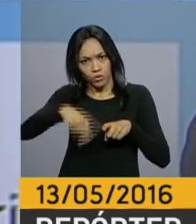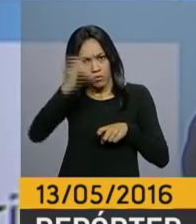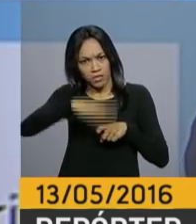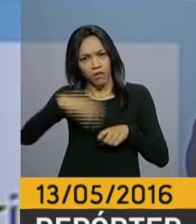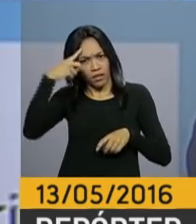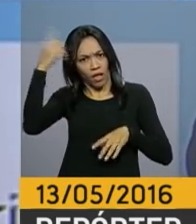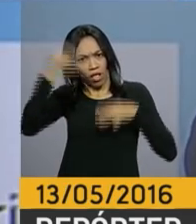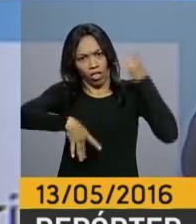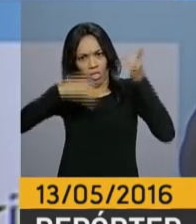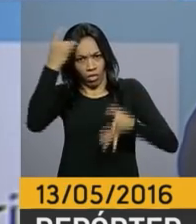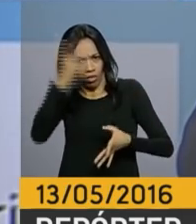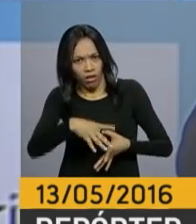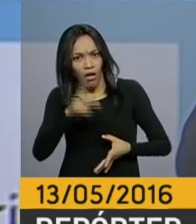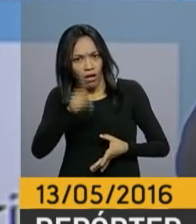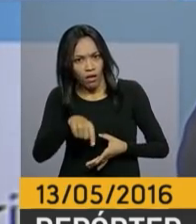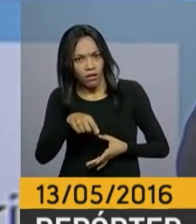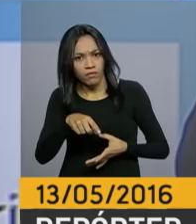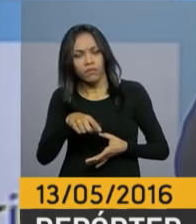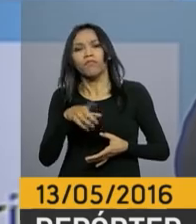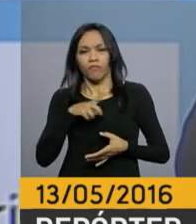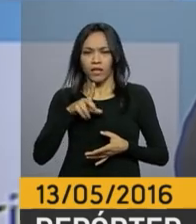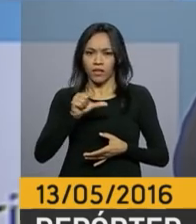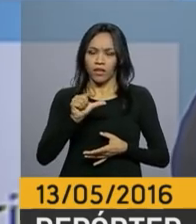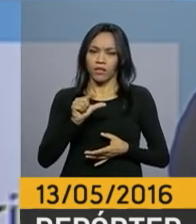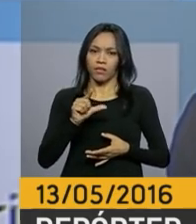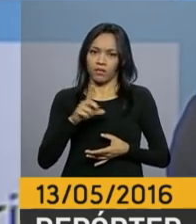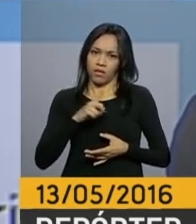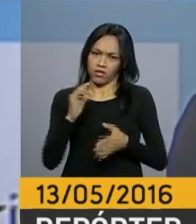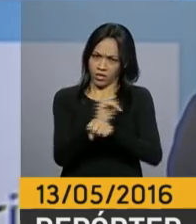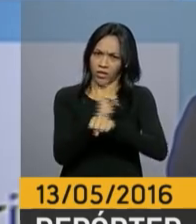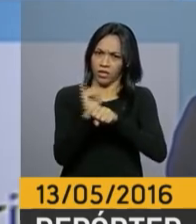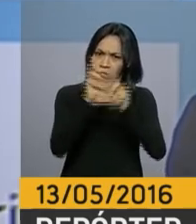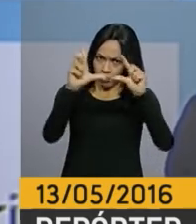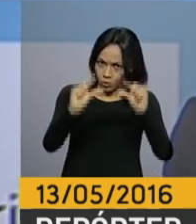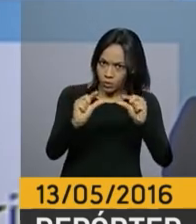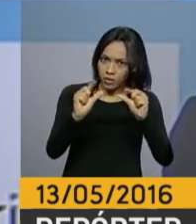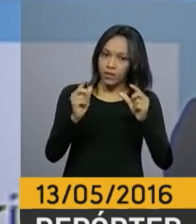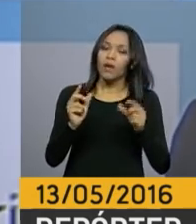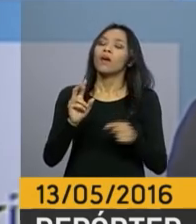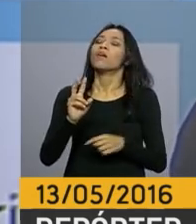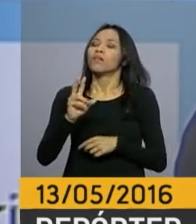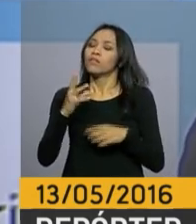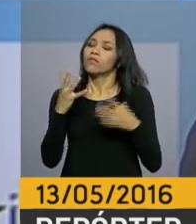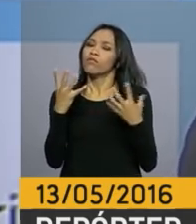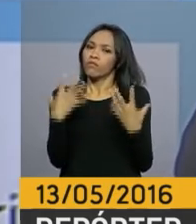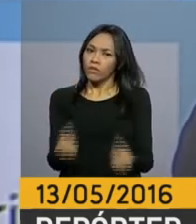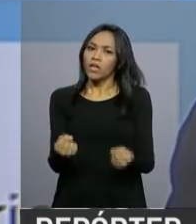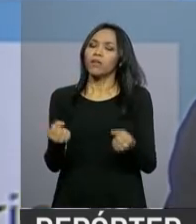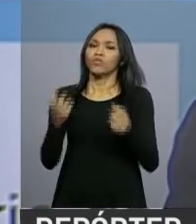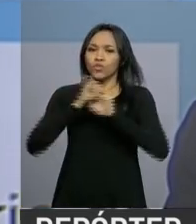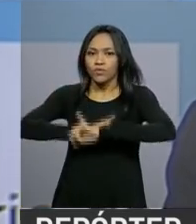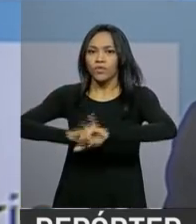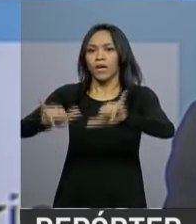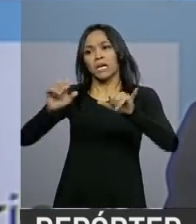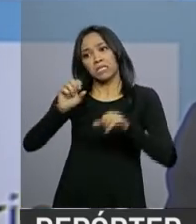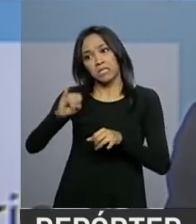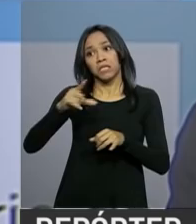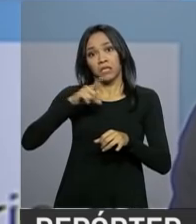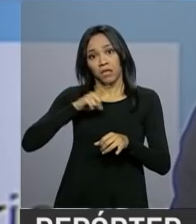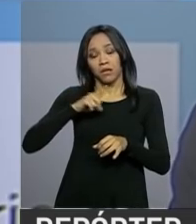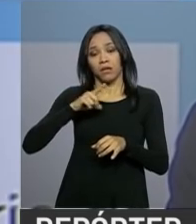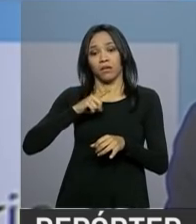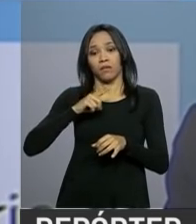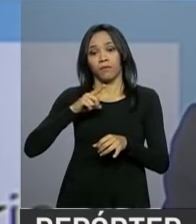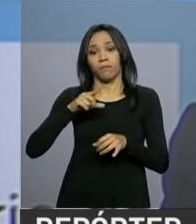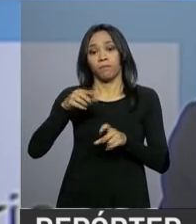também para para diminuir as existências talvez ou nós vamos fazer nova chamadas claro que se há uma rotatividade maior